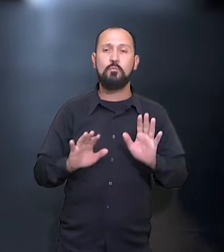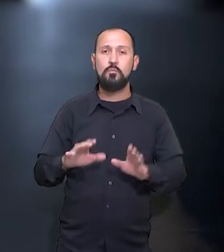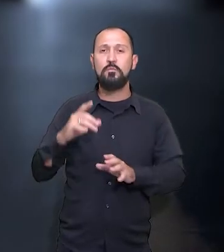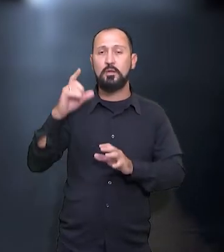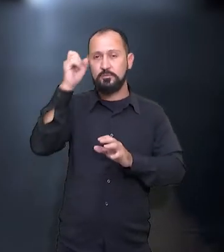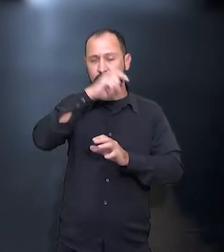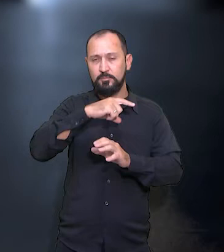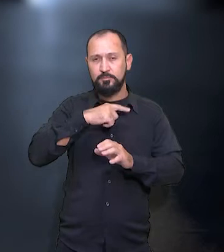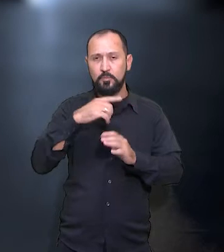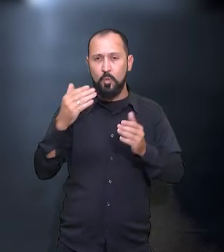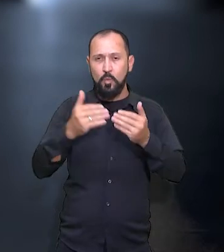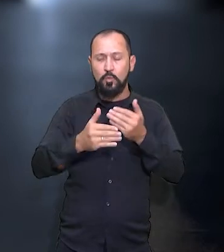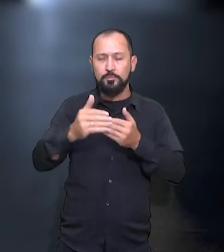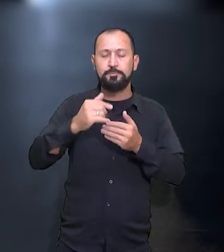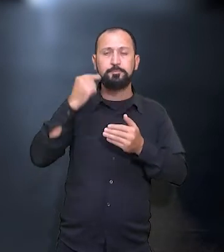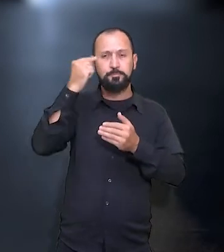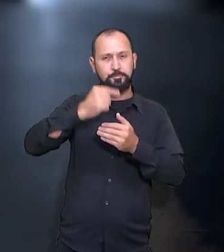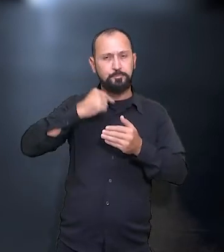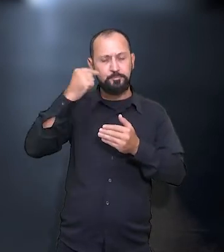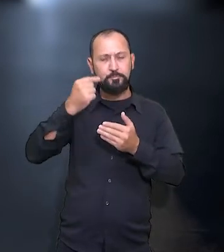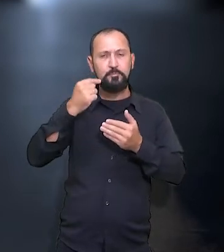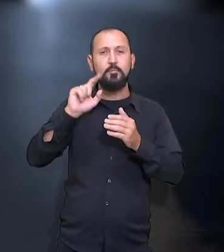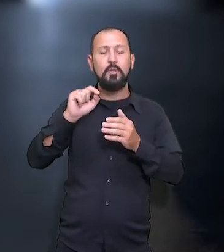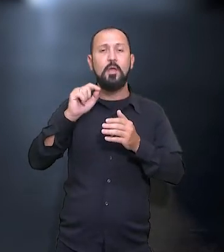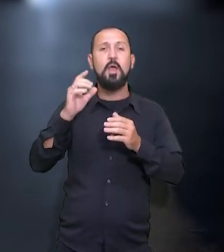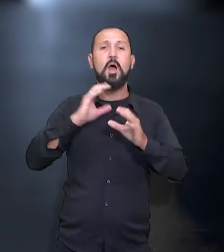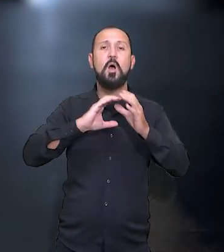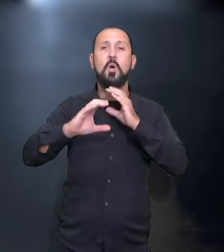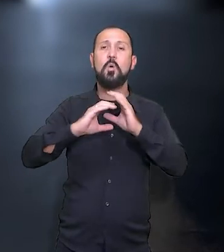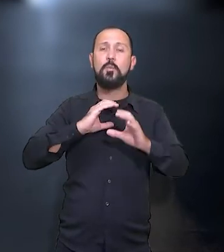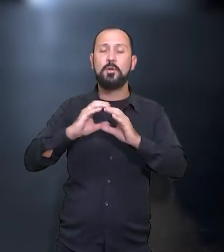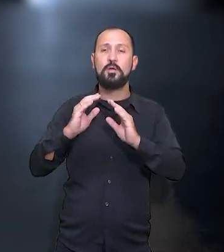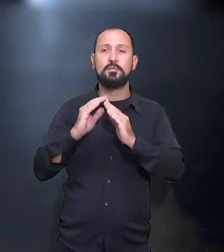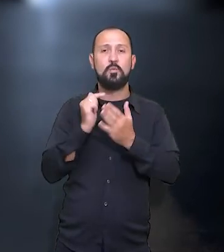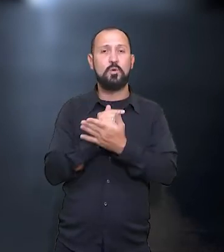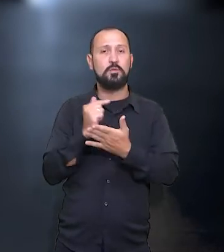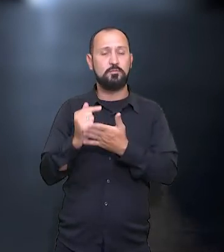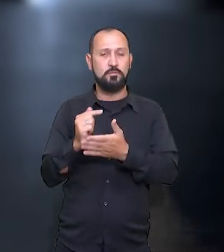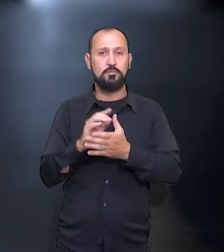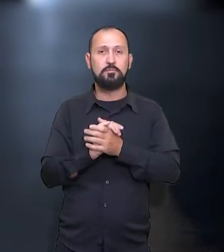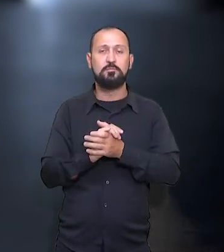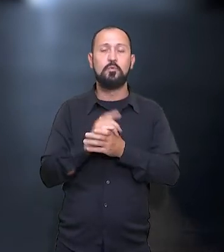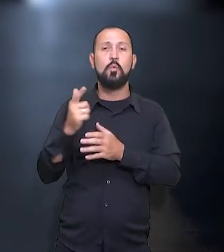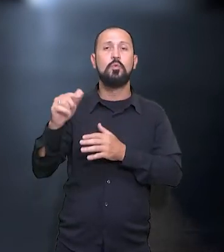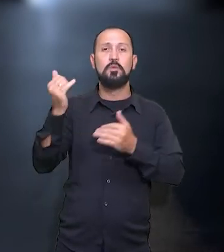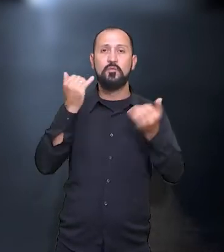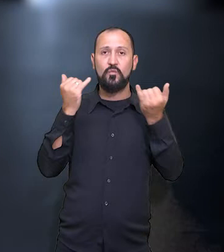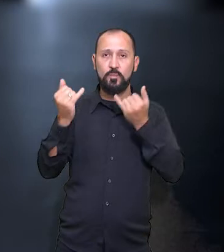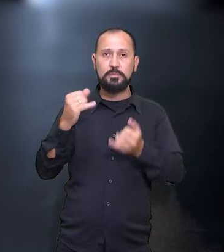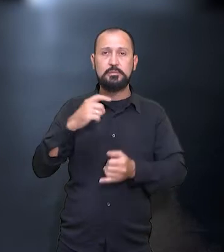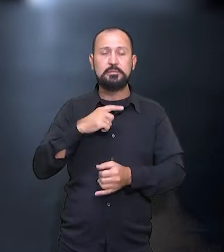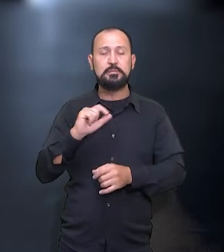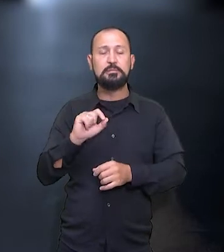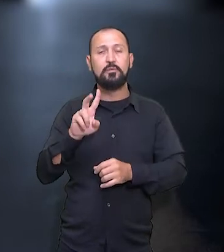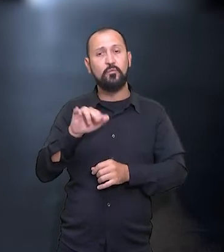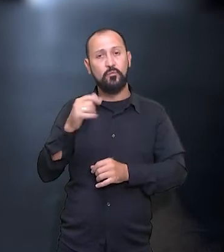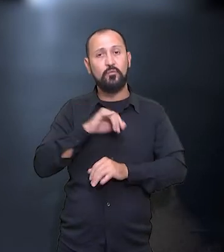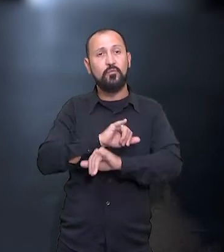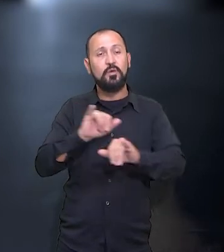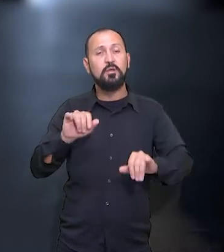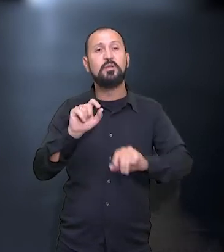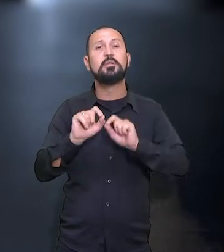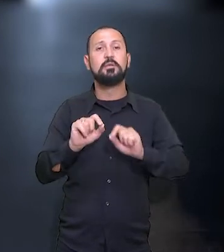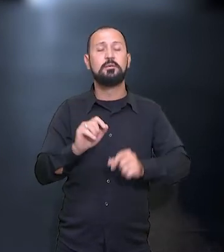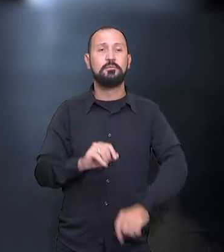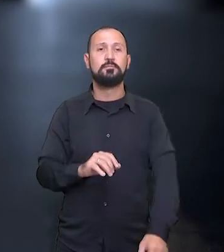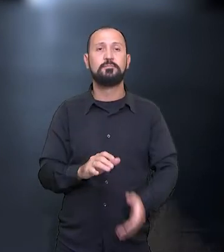A maior dificuldade que a gente tem como advogado, principalmente, é a comunicação com os cartórios. Outra informação importante para isso que eu